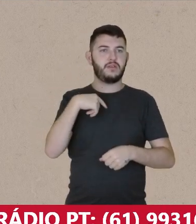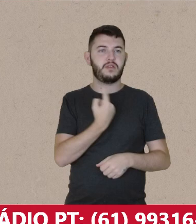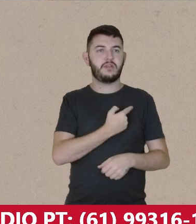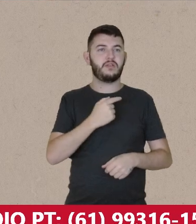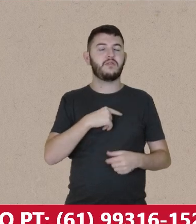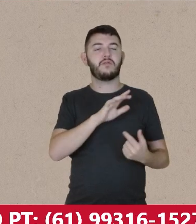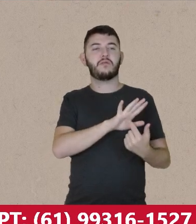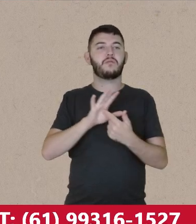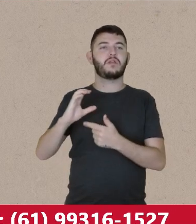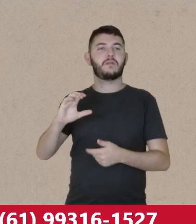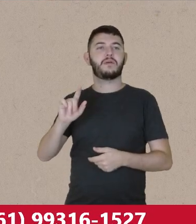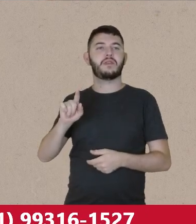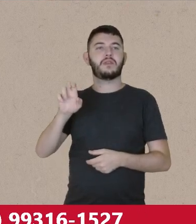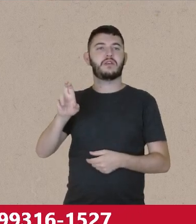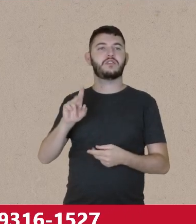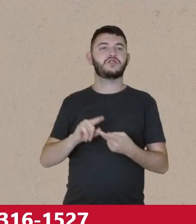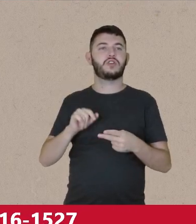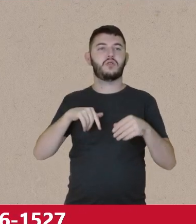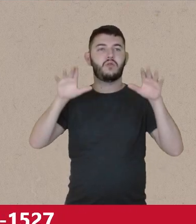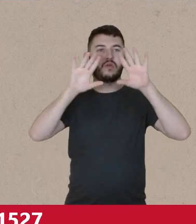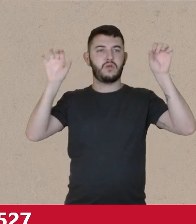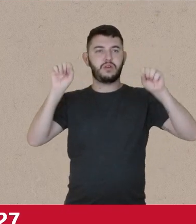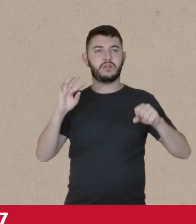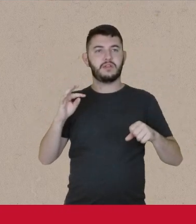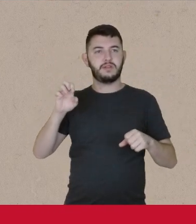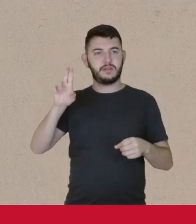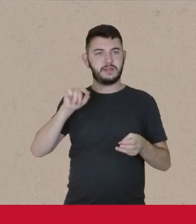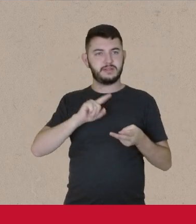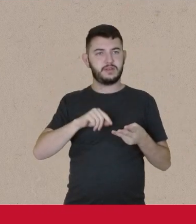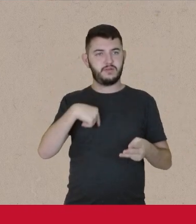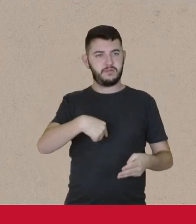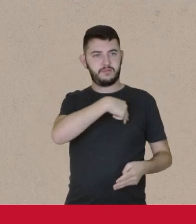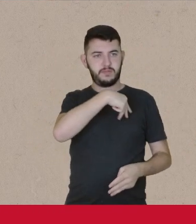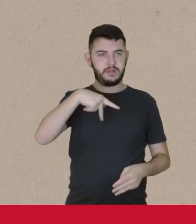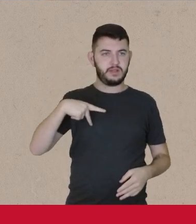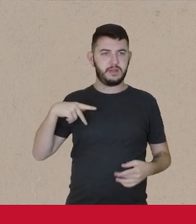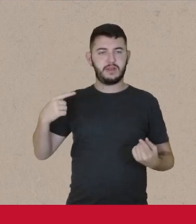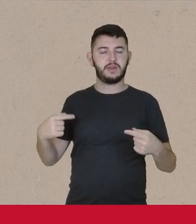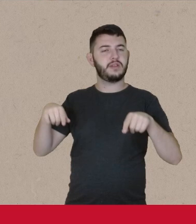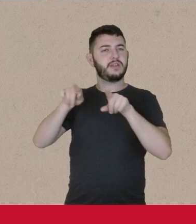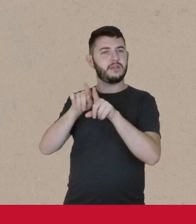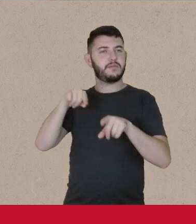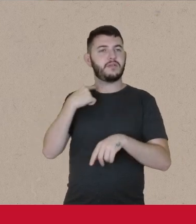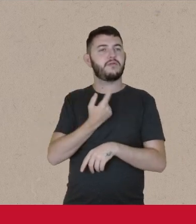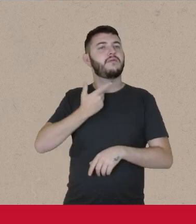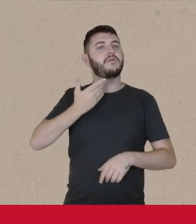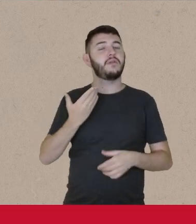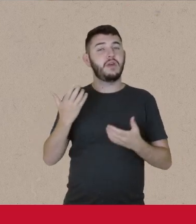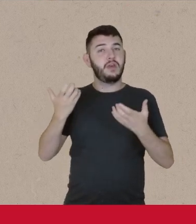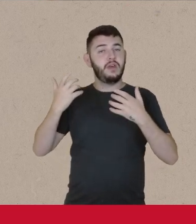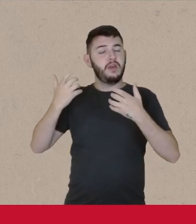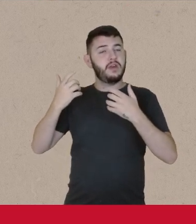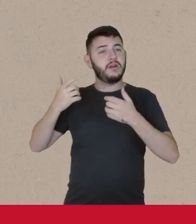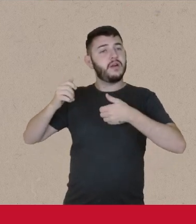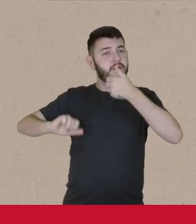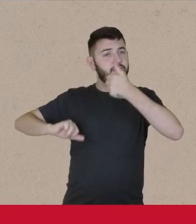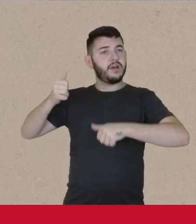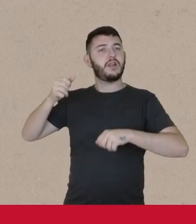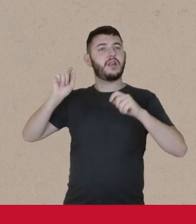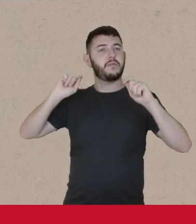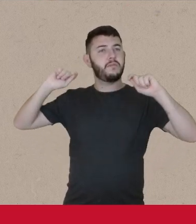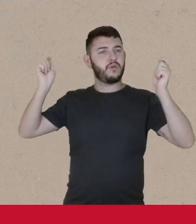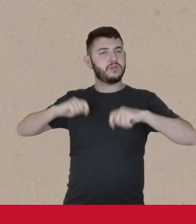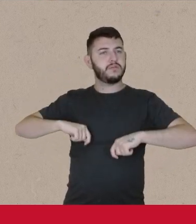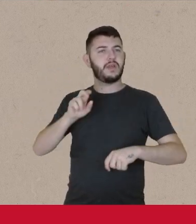CGU, para a TCU, né, para o Ministério Público, inclusive para rever a possibilidade de indicação